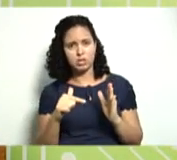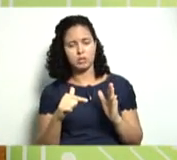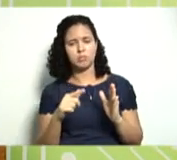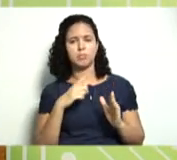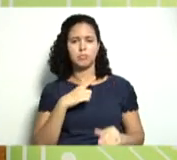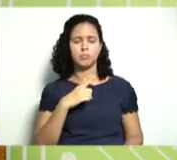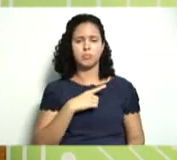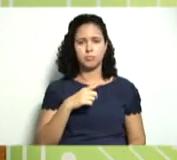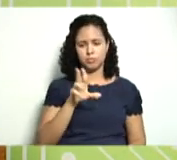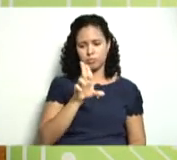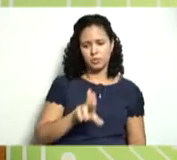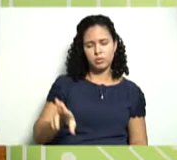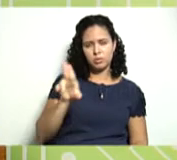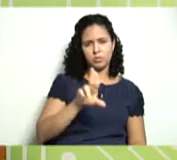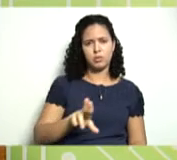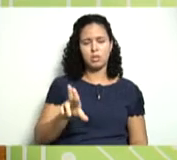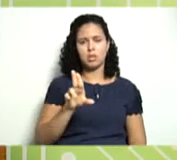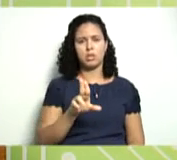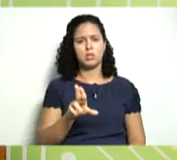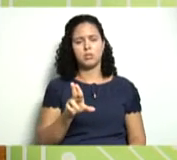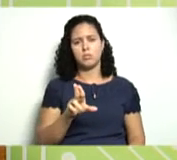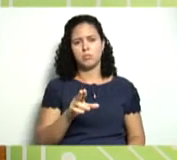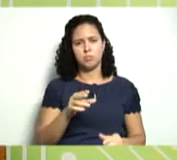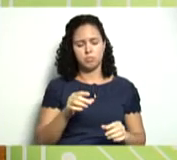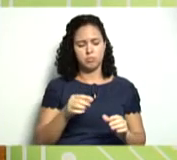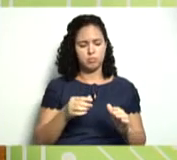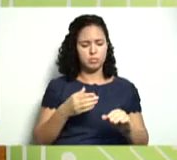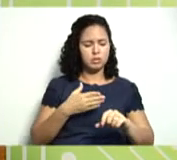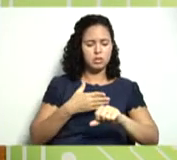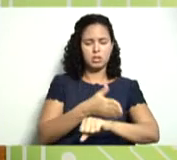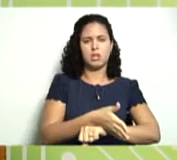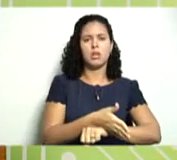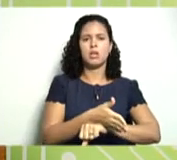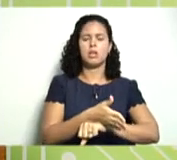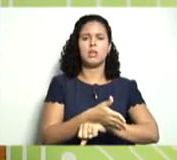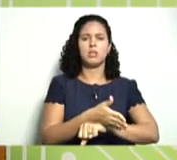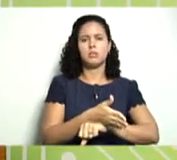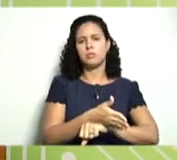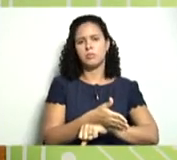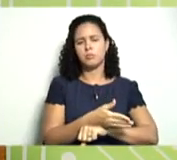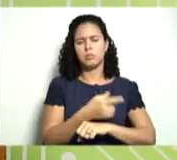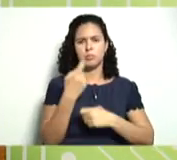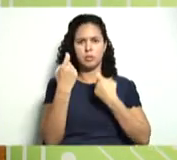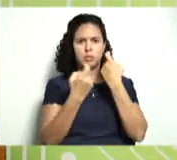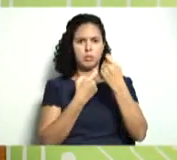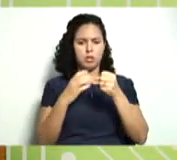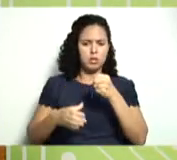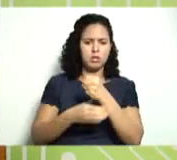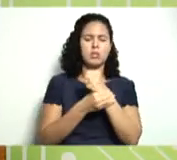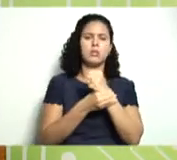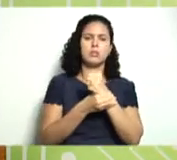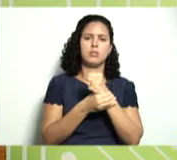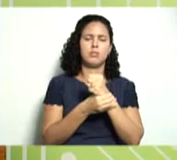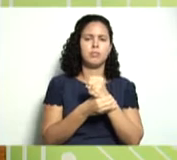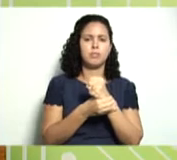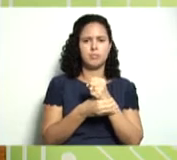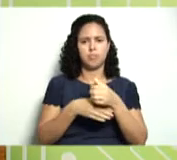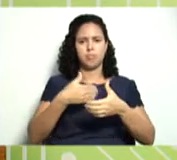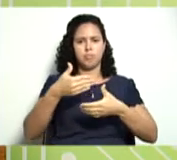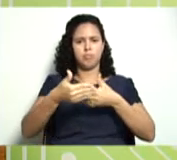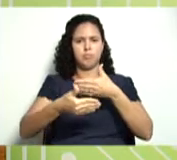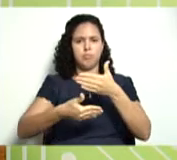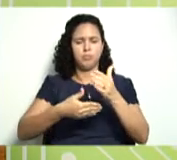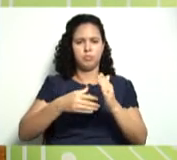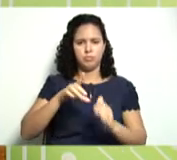apenas não vai ter privilégios de acesso não vai se preocupar com a segurança e conseqüentemente os